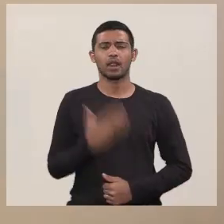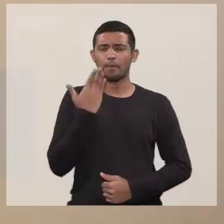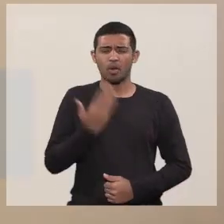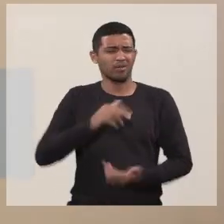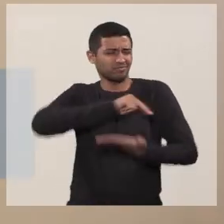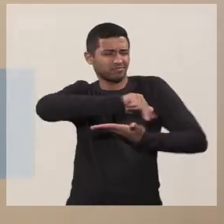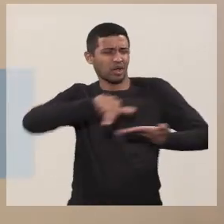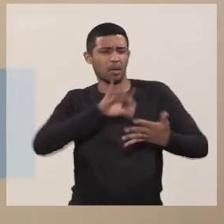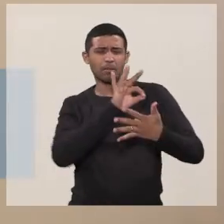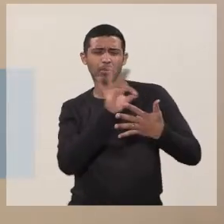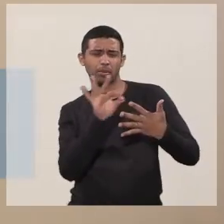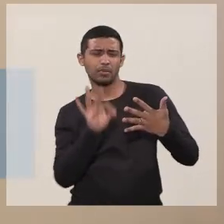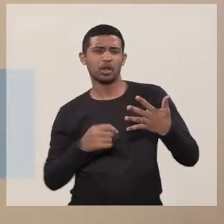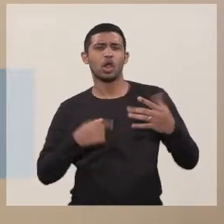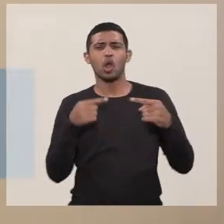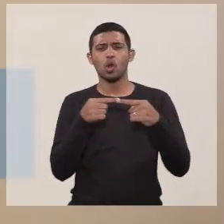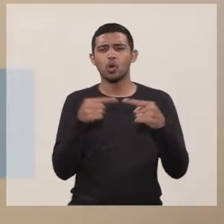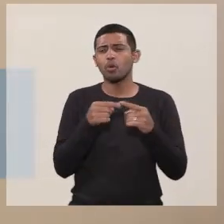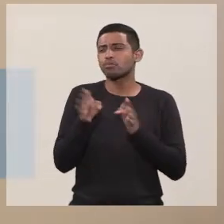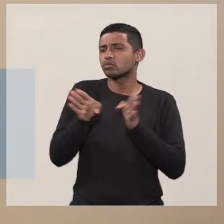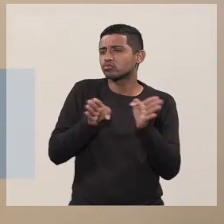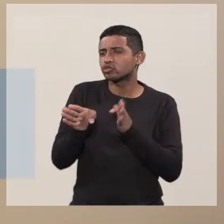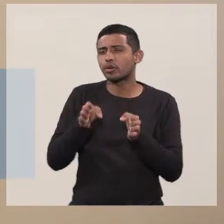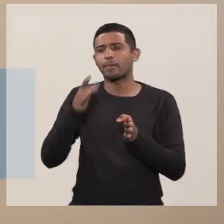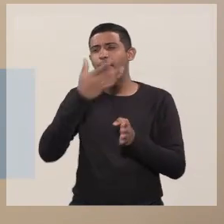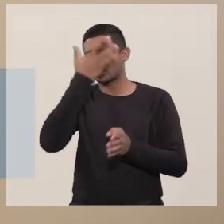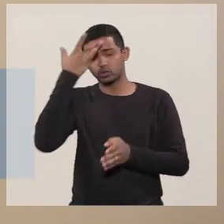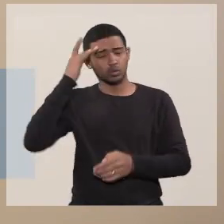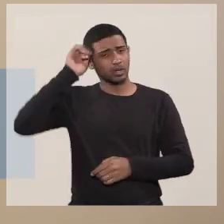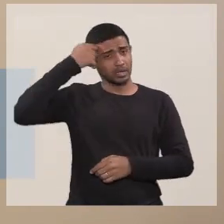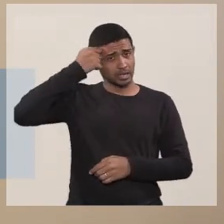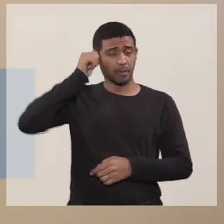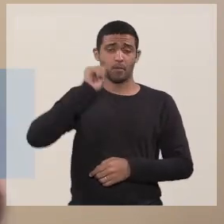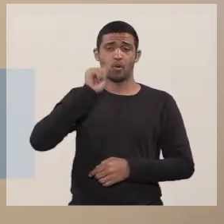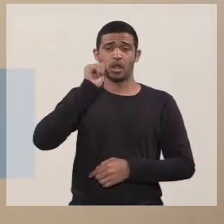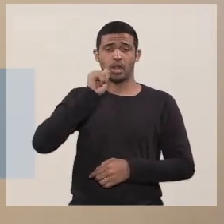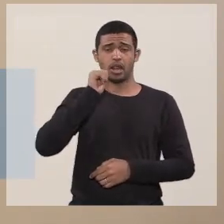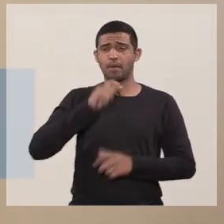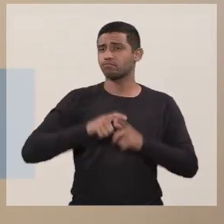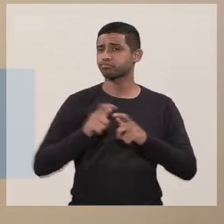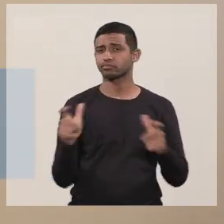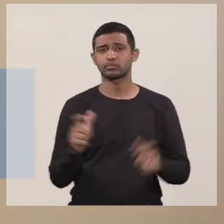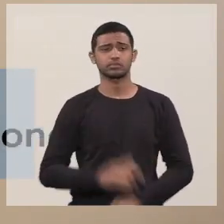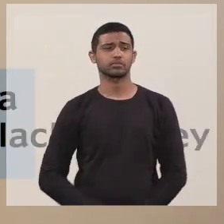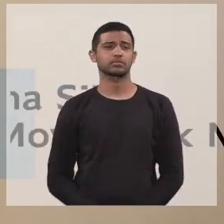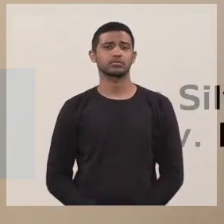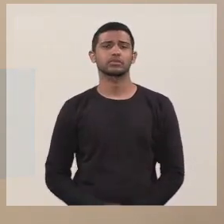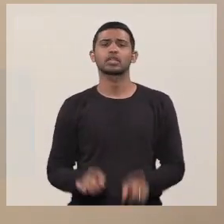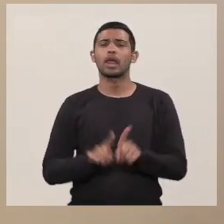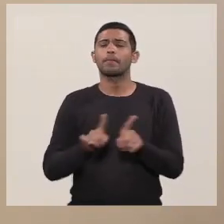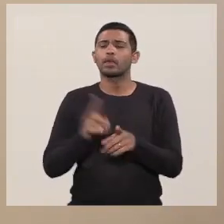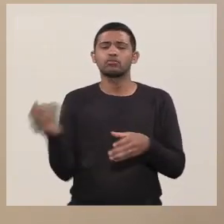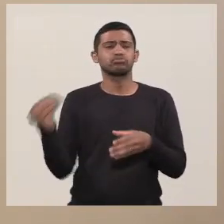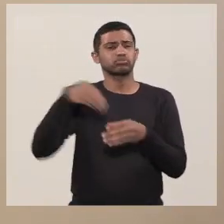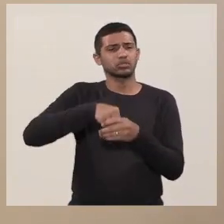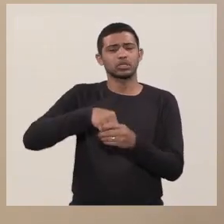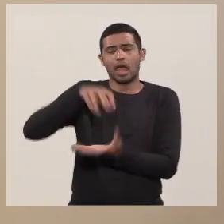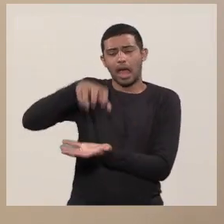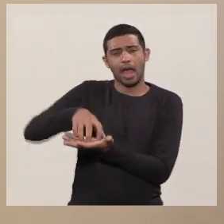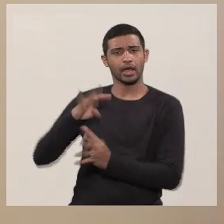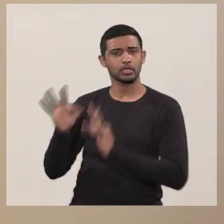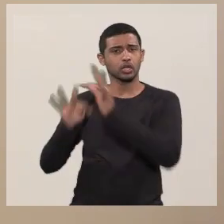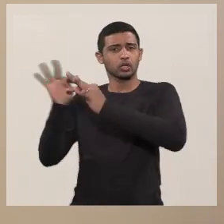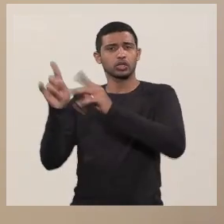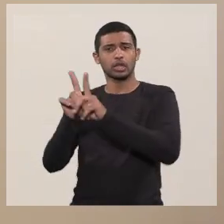Seriam módulos de inserção para mulheres negras, em sua maioria, se inserir na área